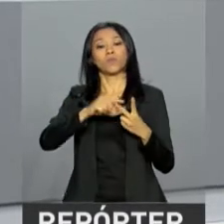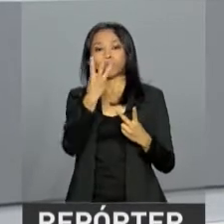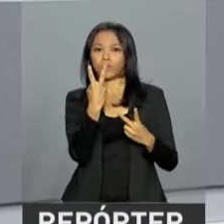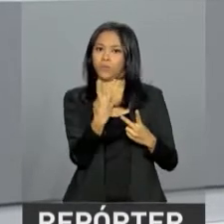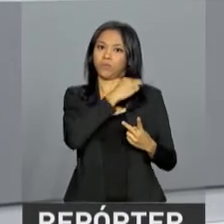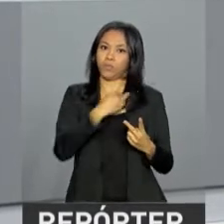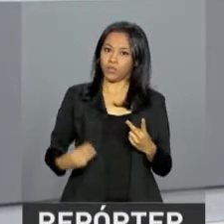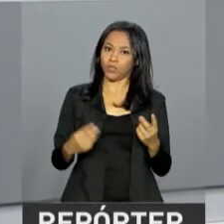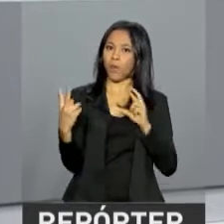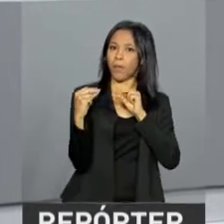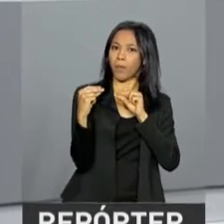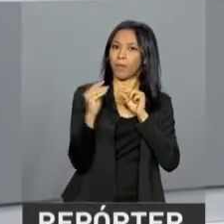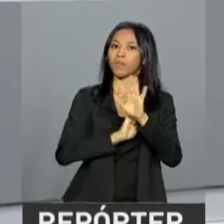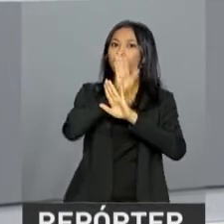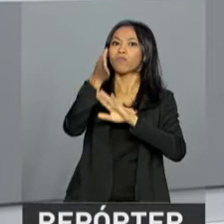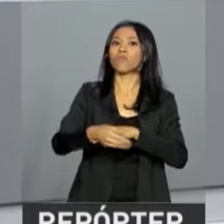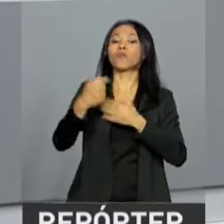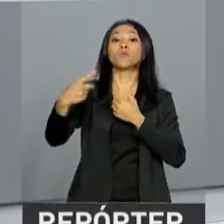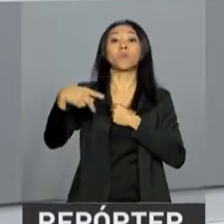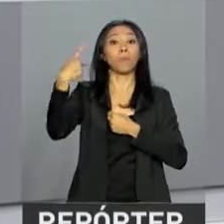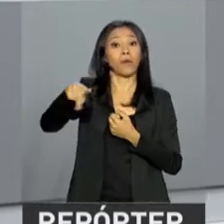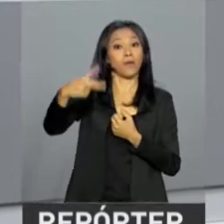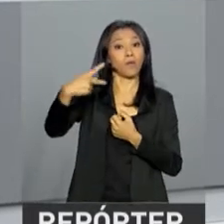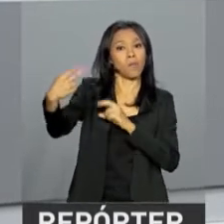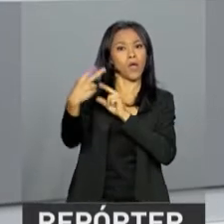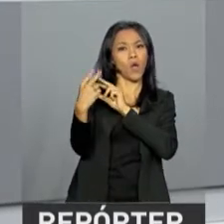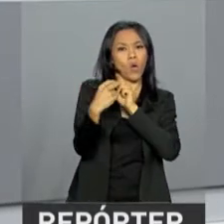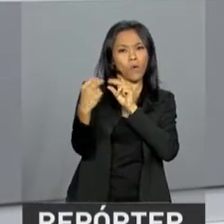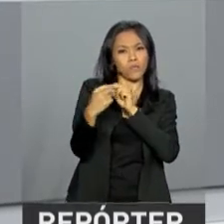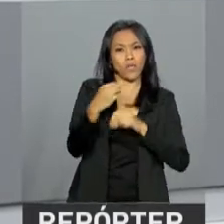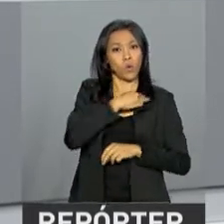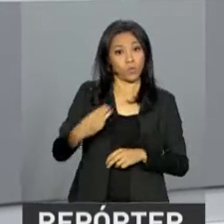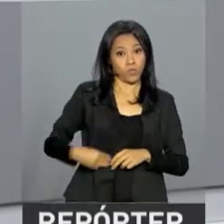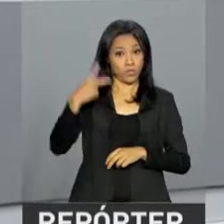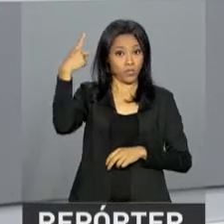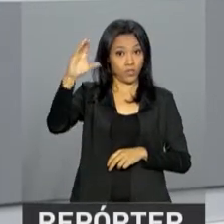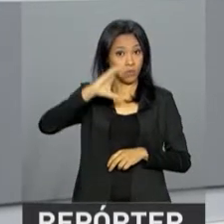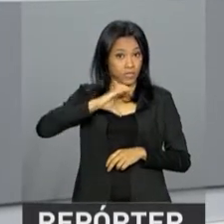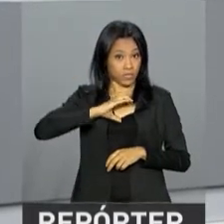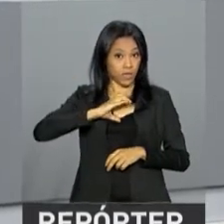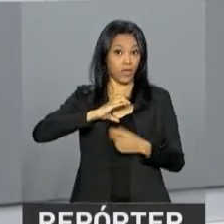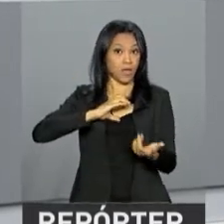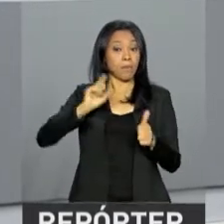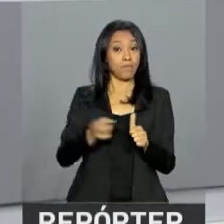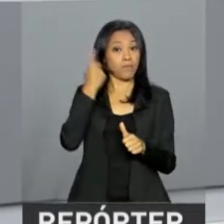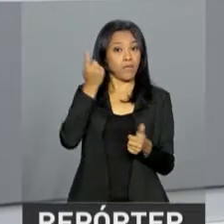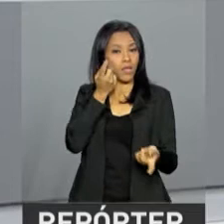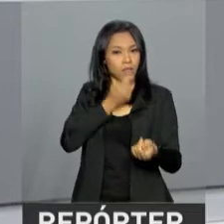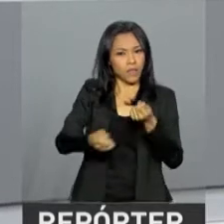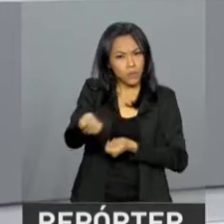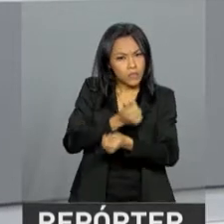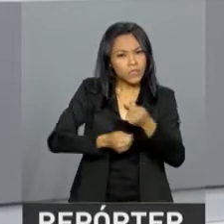estão em assunção no paraguai para tratar do assunto com o ministro canadense françois filipe champagne a primeira rodada negociadora